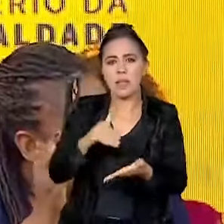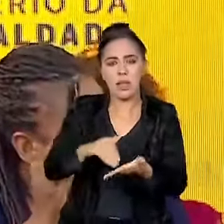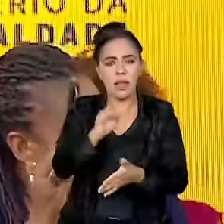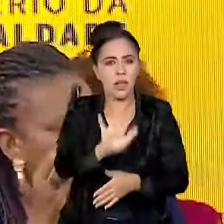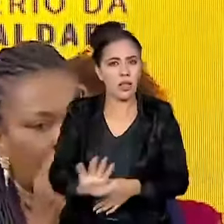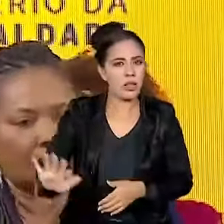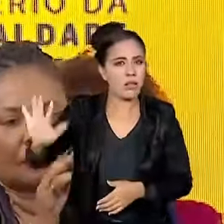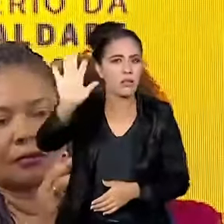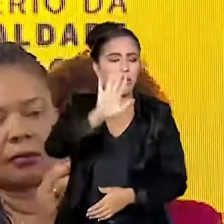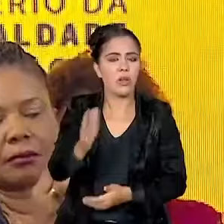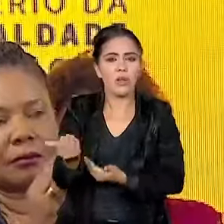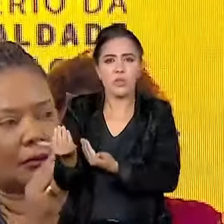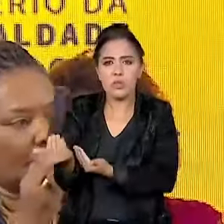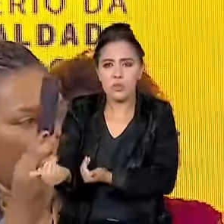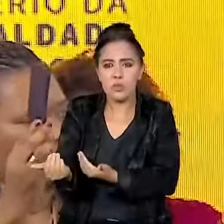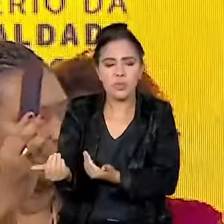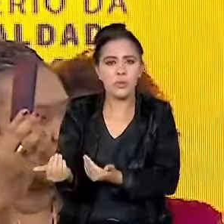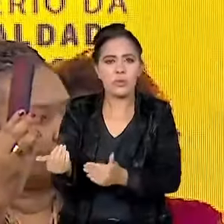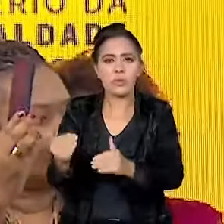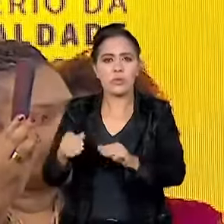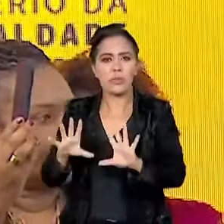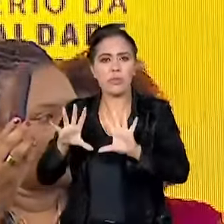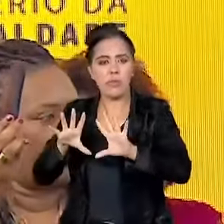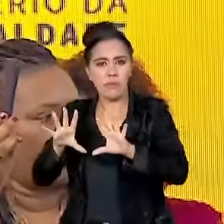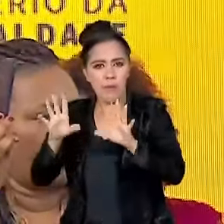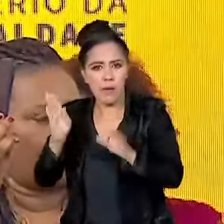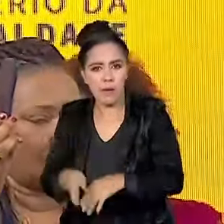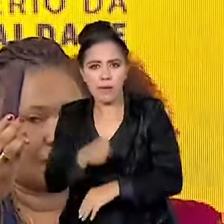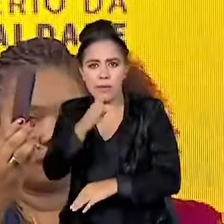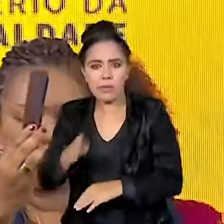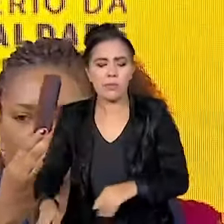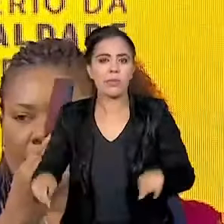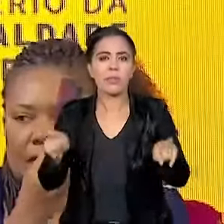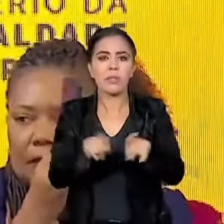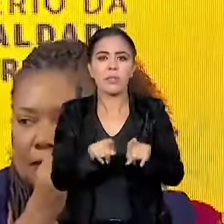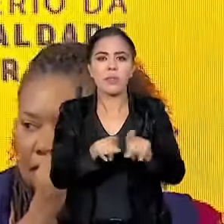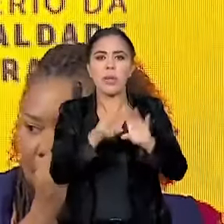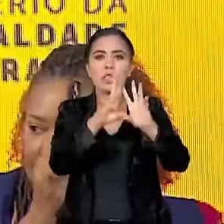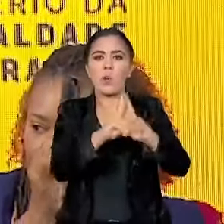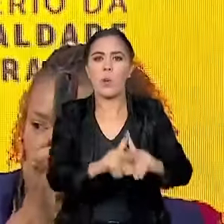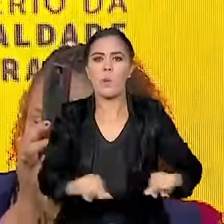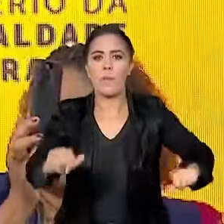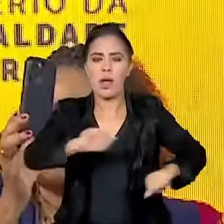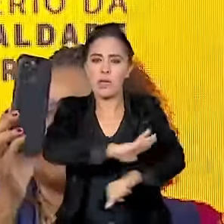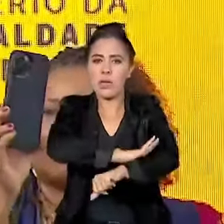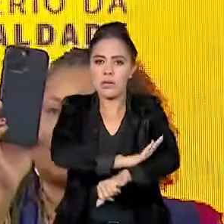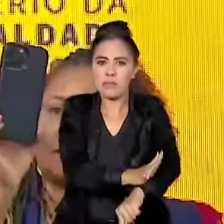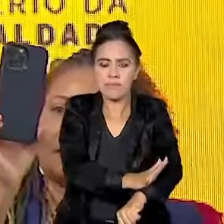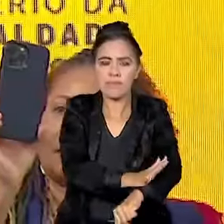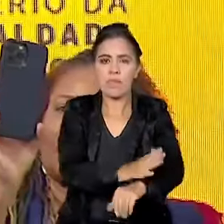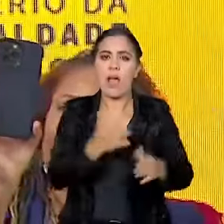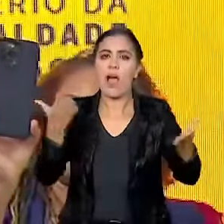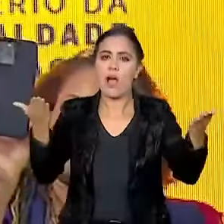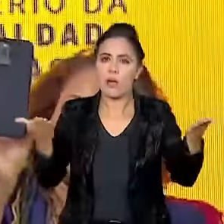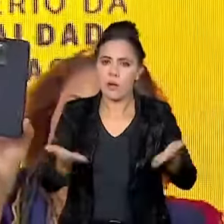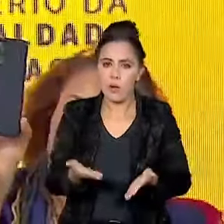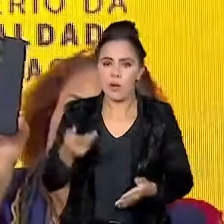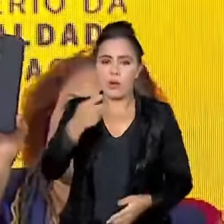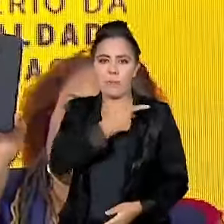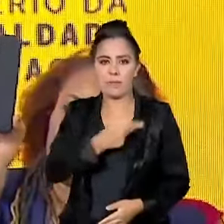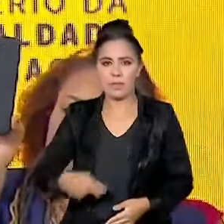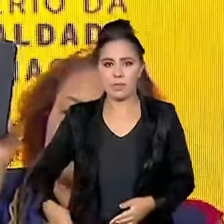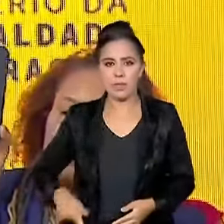e cassou a Secretaria de Combate ao Racismo. Precisou o senhor voltar